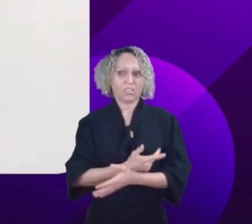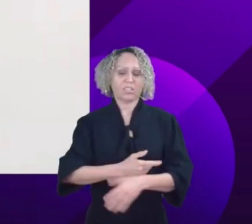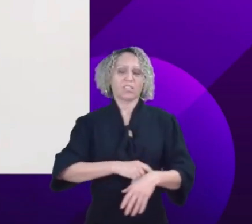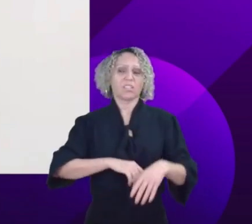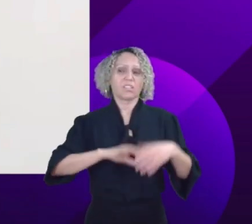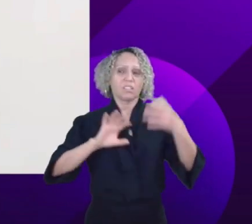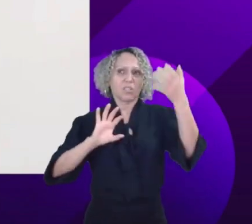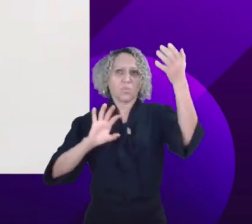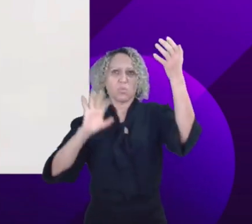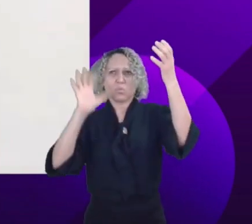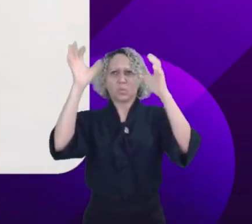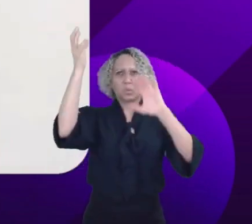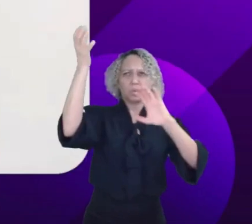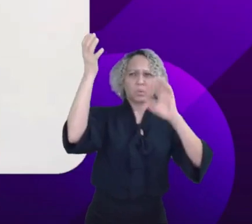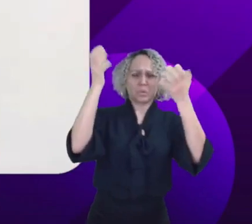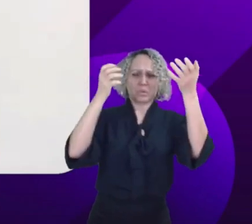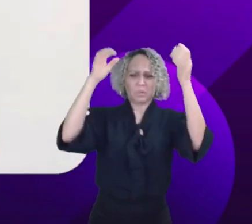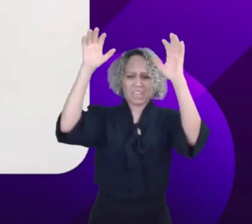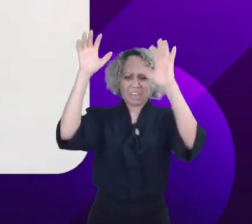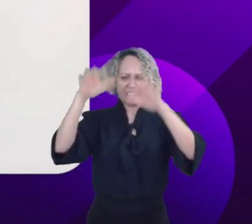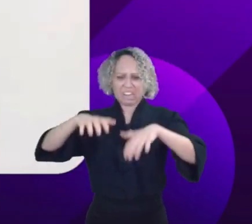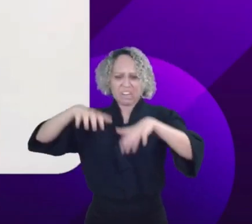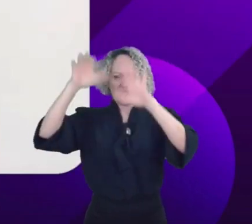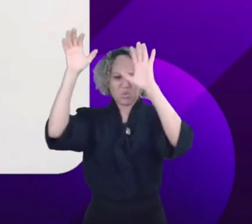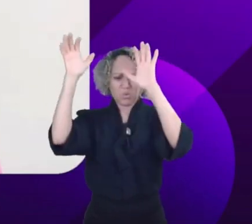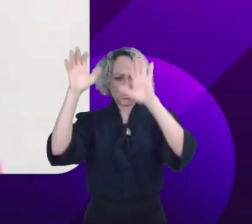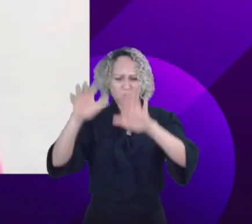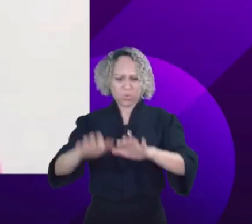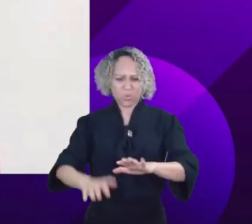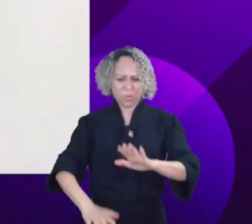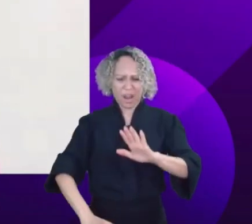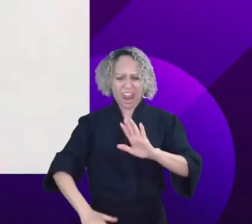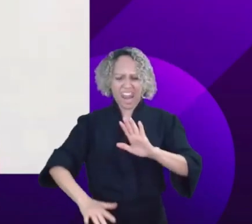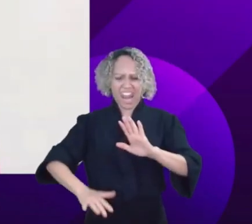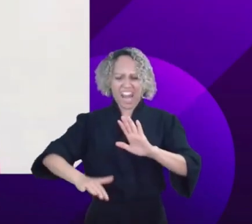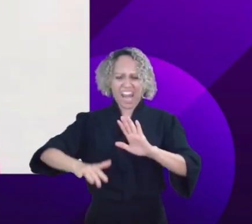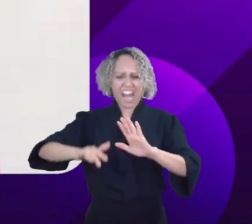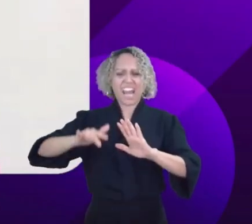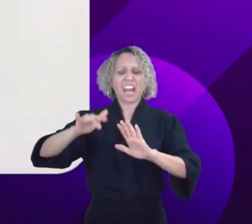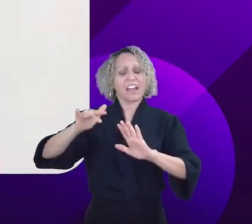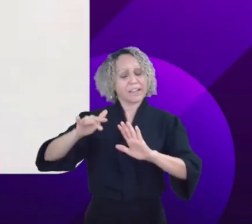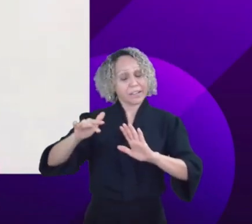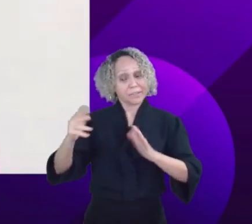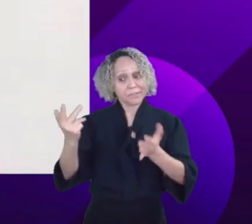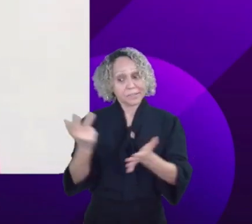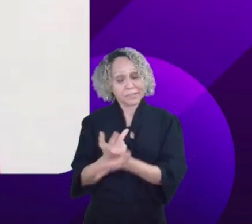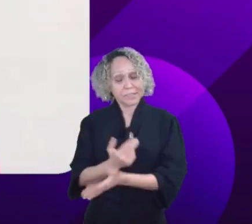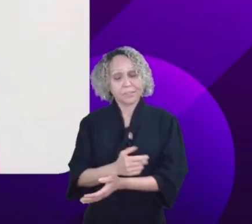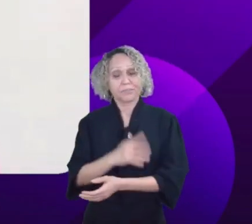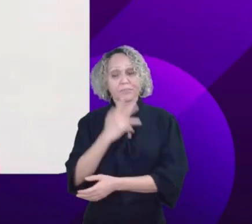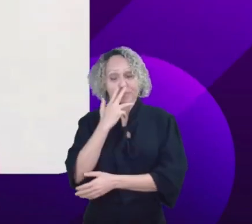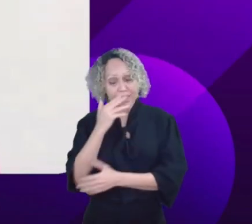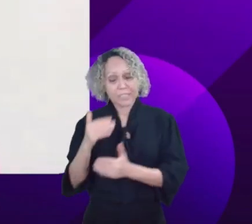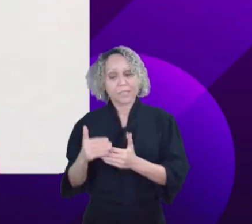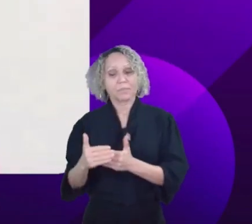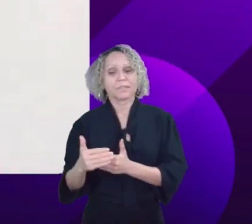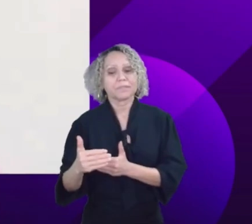gente não volta como era antes, né? A gente precisa tratar daqui para frente como a gente vai